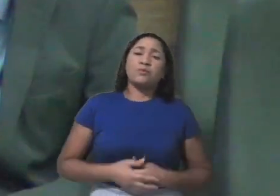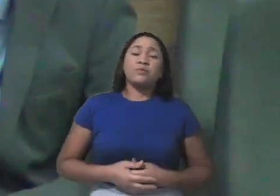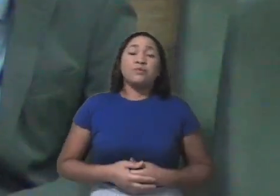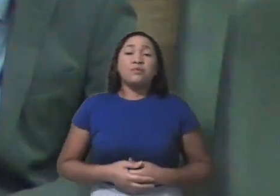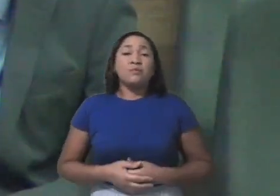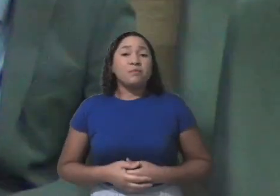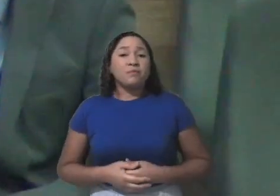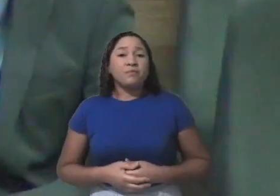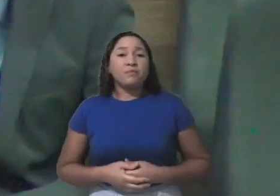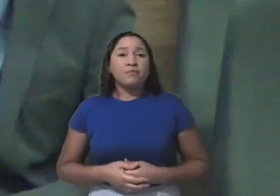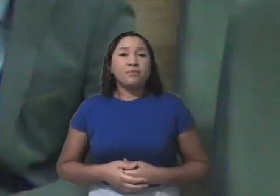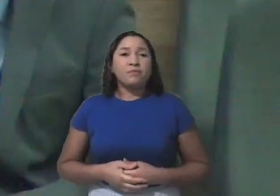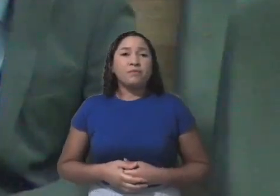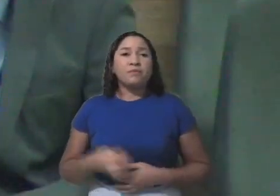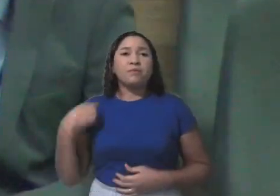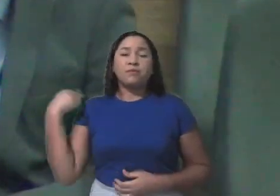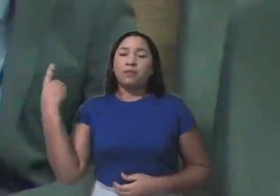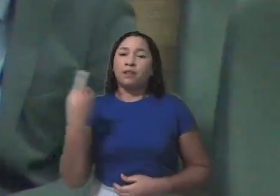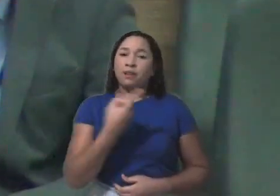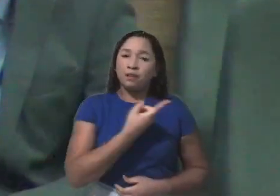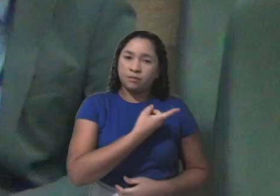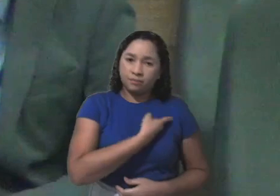um conceito. Nós somos